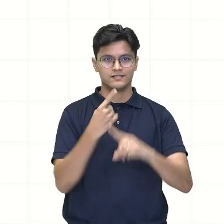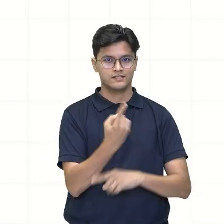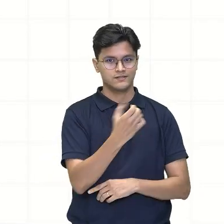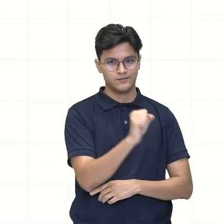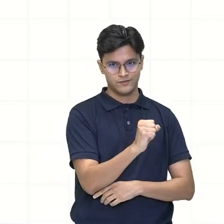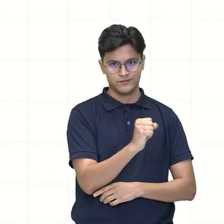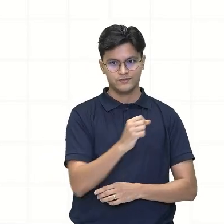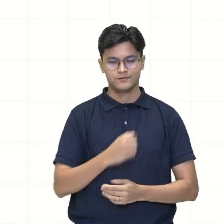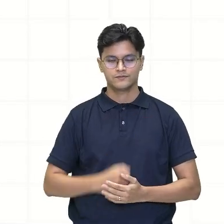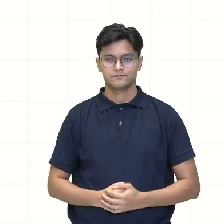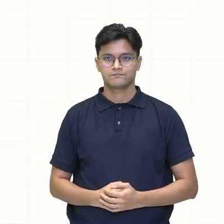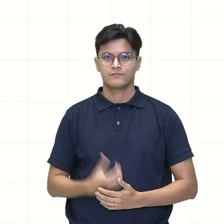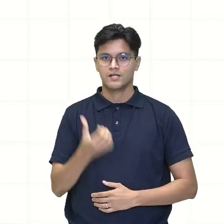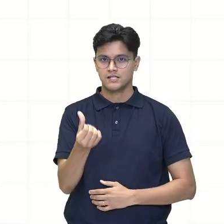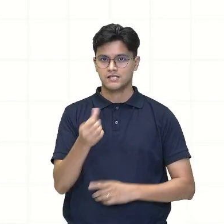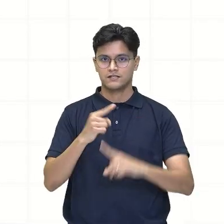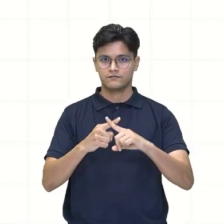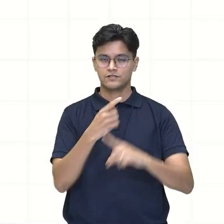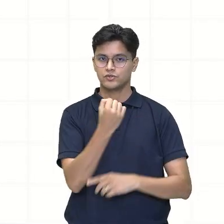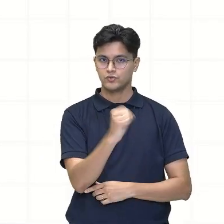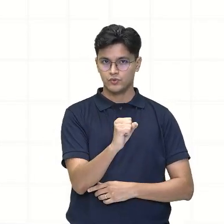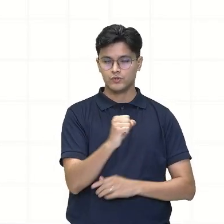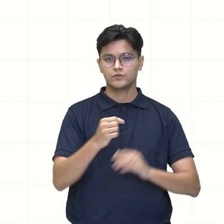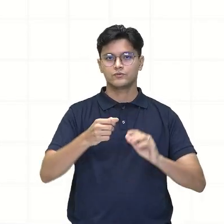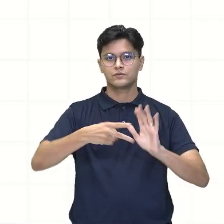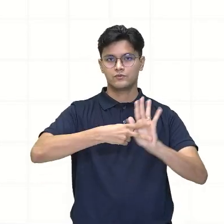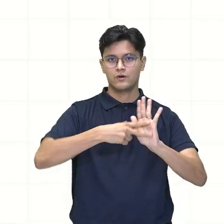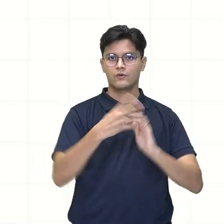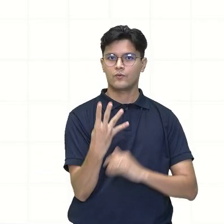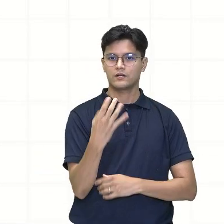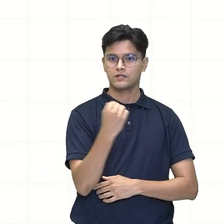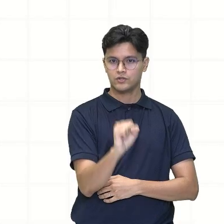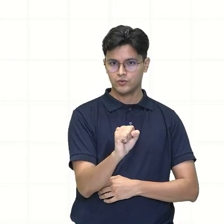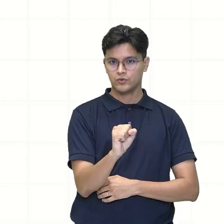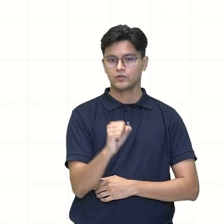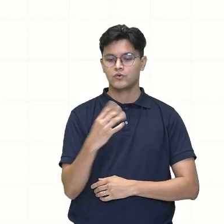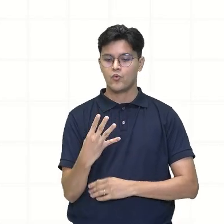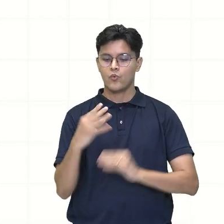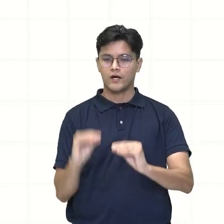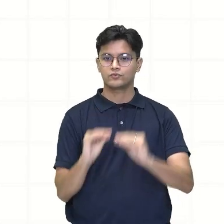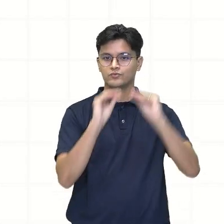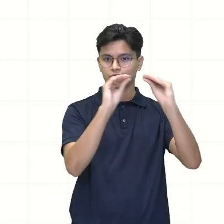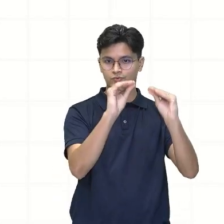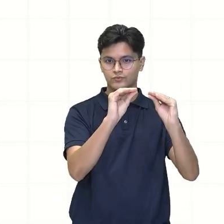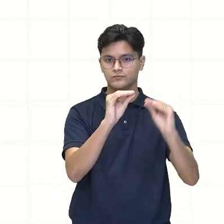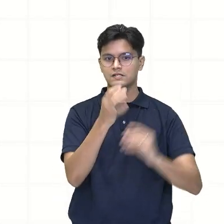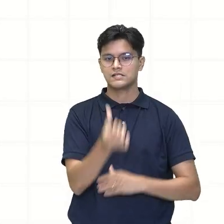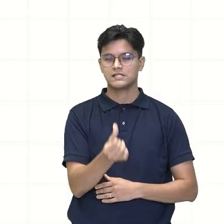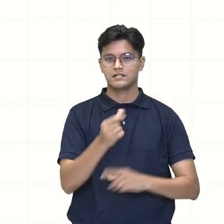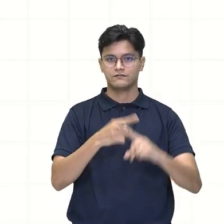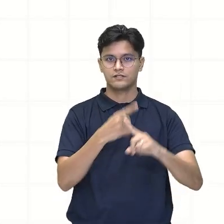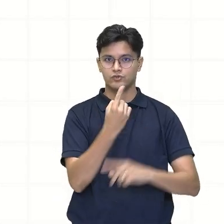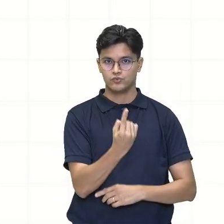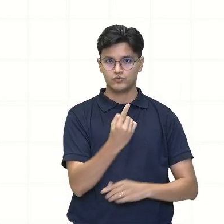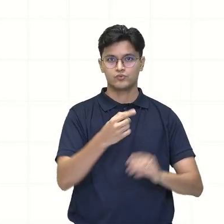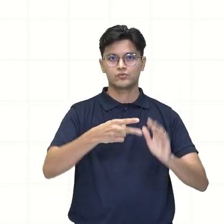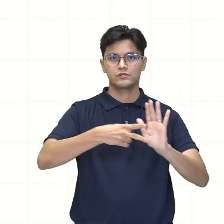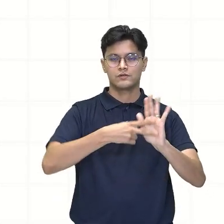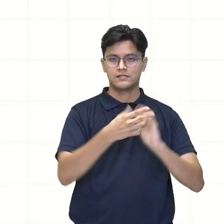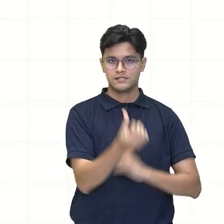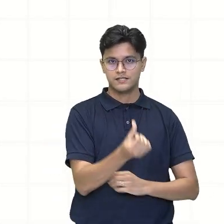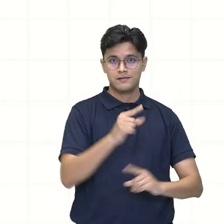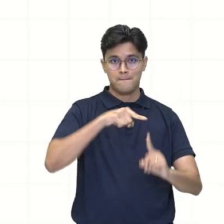8, 48, vão 4. 6 vezes 1, 6, com mais 4, 10.